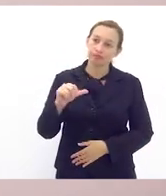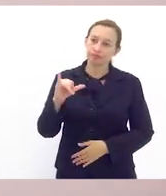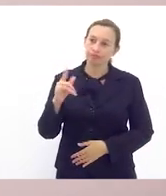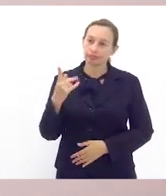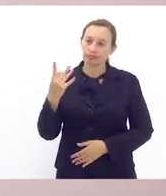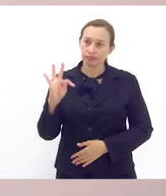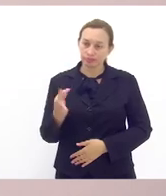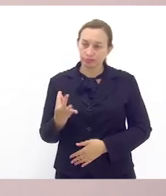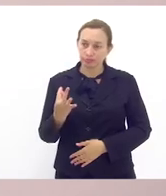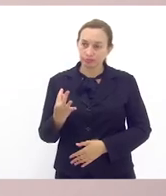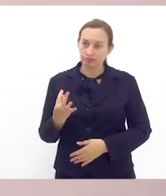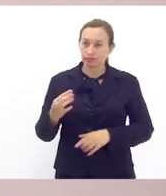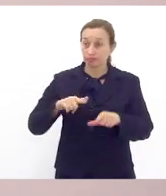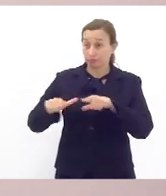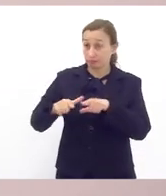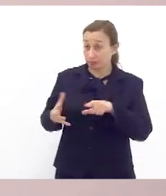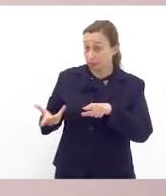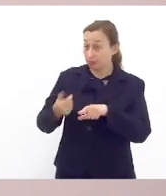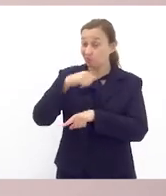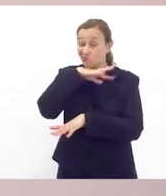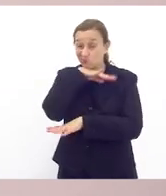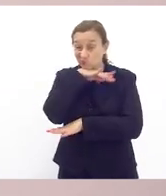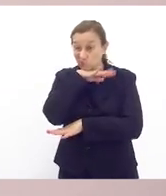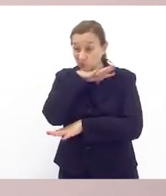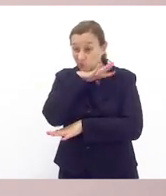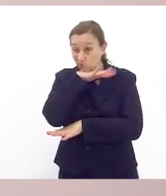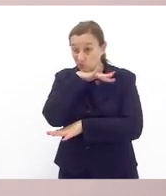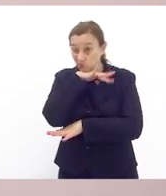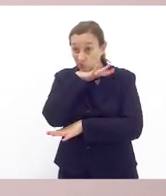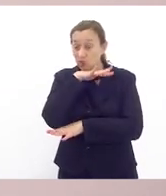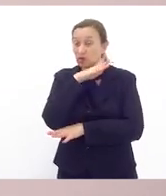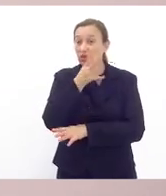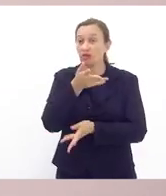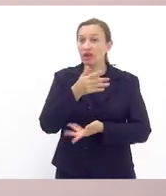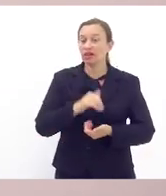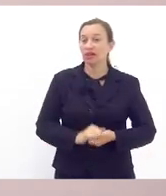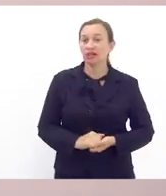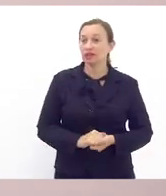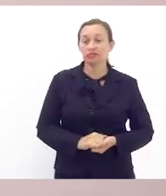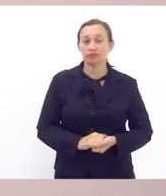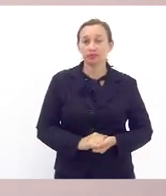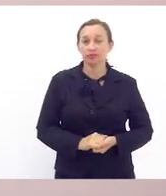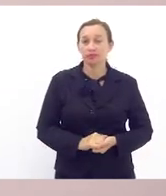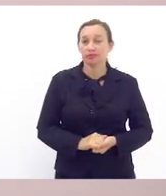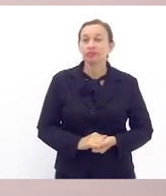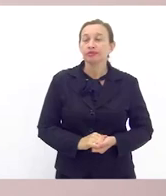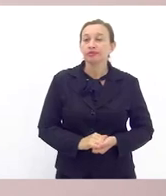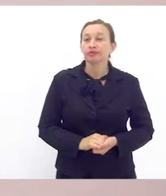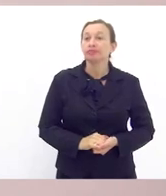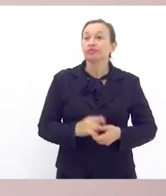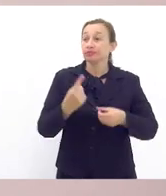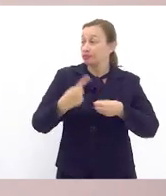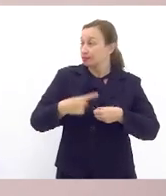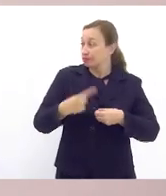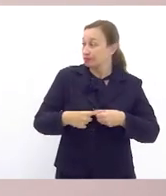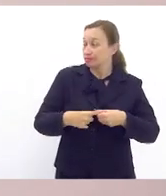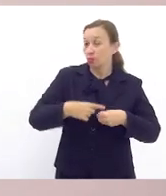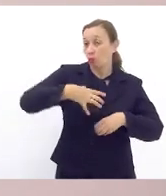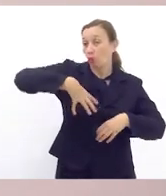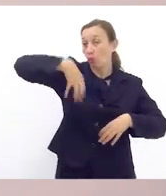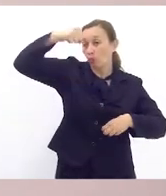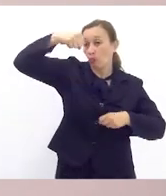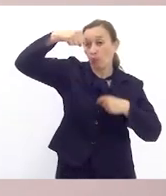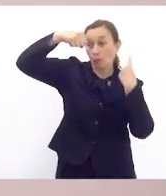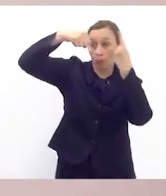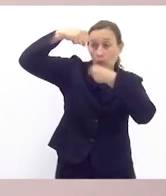apresentando um serviço de qualidade ruim né A questão dos bairros que ficam sem luz por muito tempo